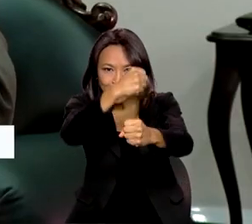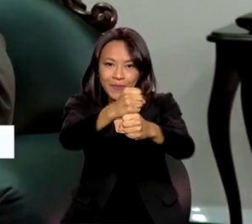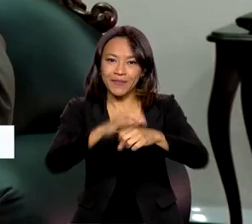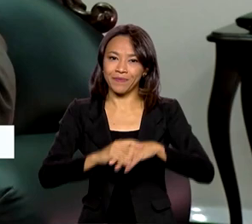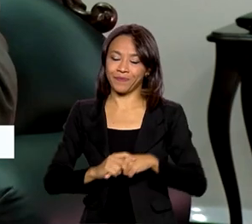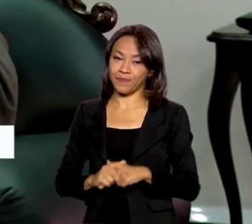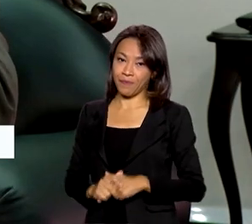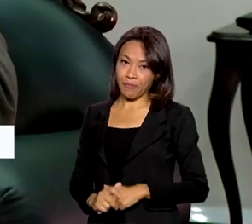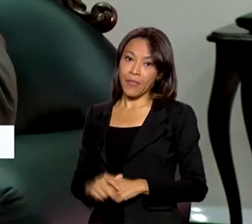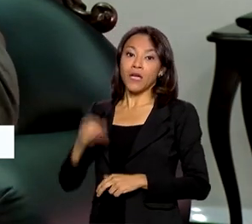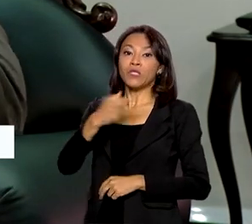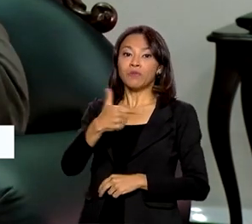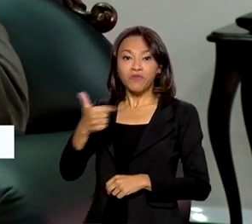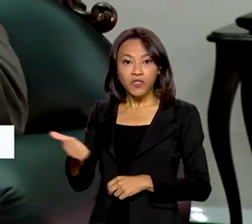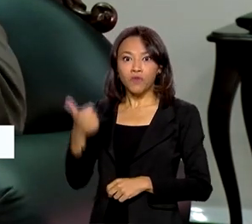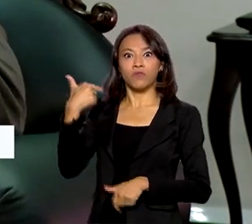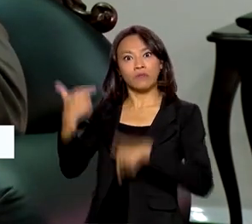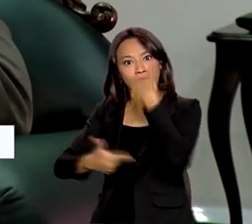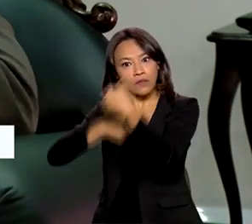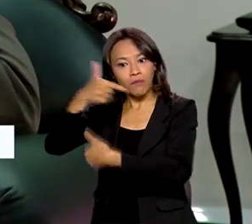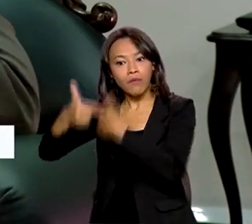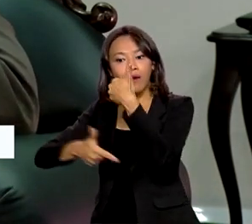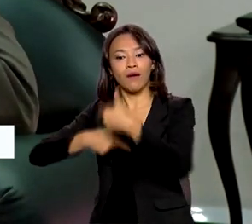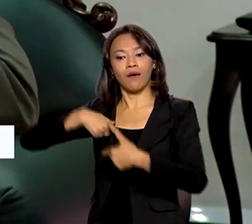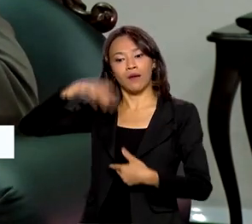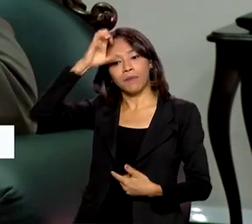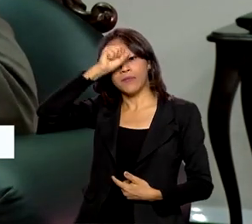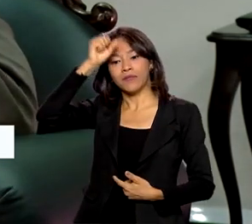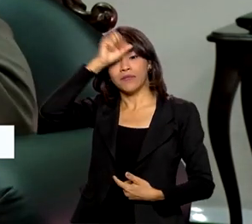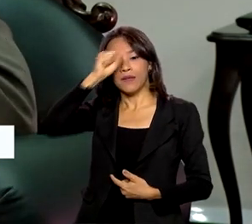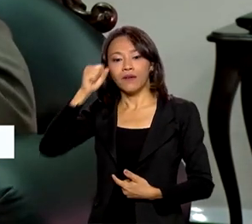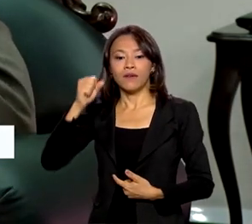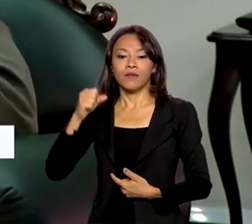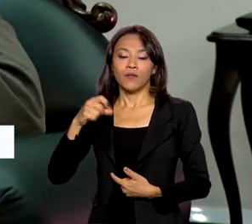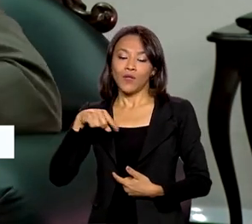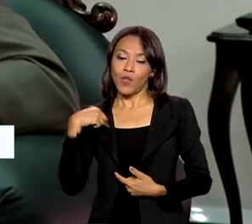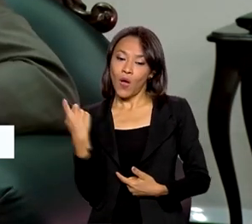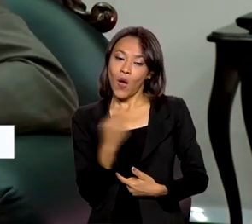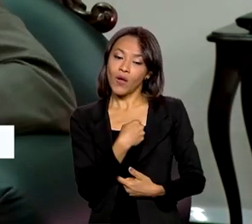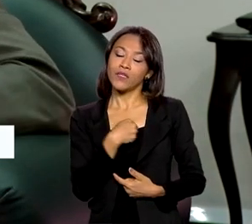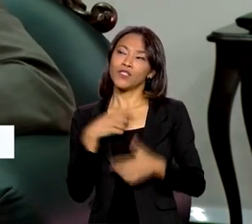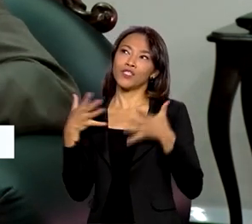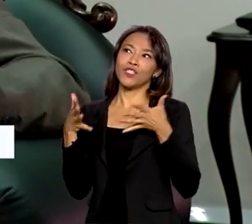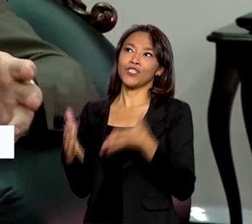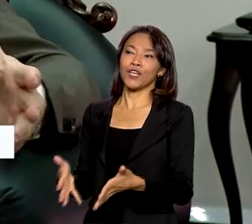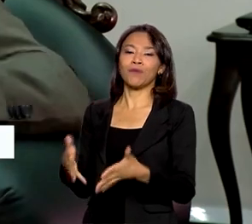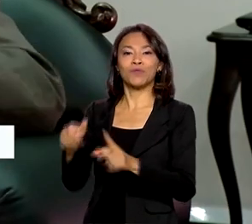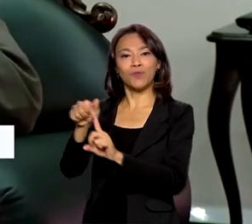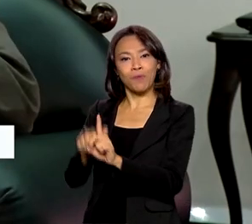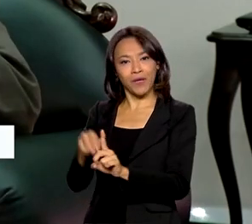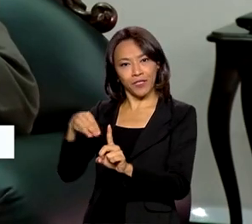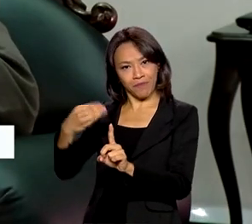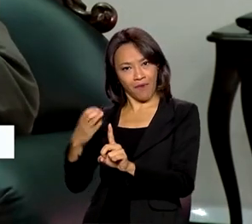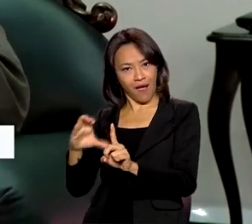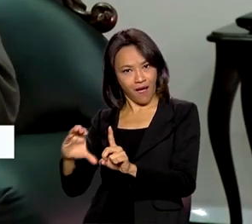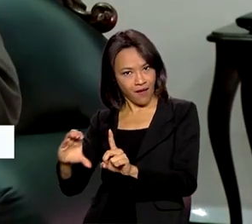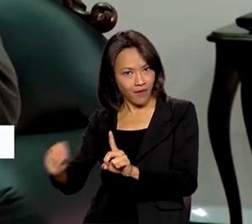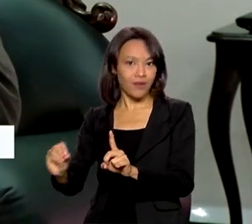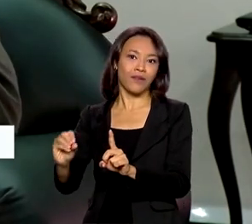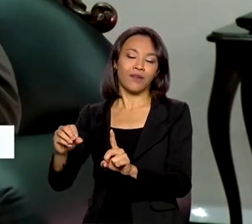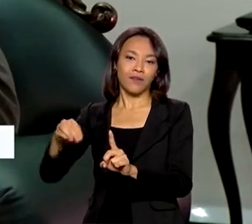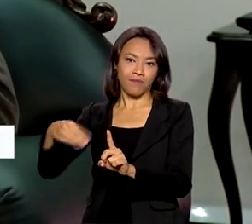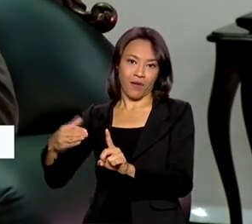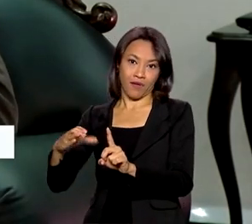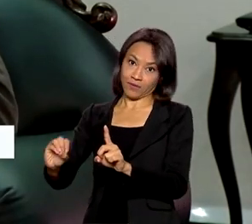2011 foi um ano de muito trabalho de muito aprendizado eu acho Chegamos aqui em março e conseguimos realizar e dar uma